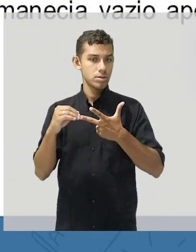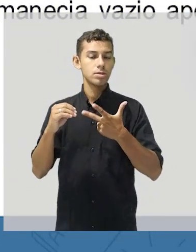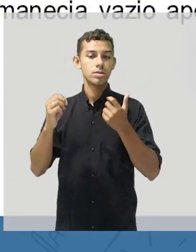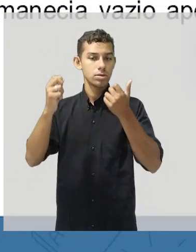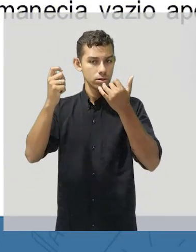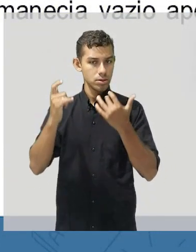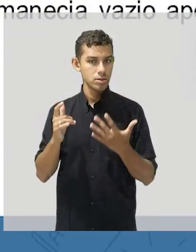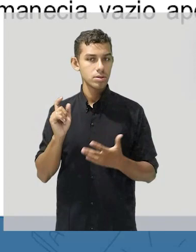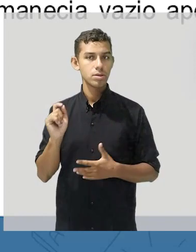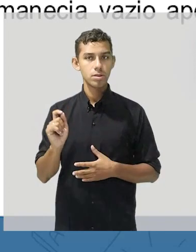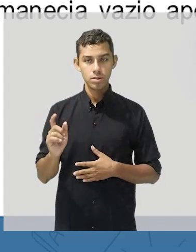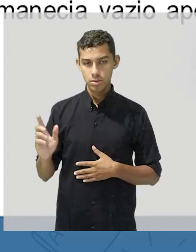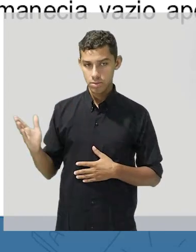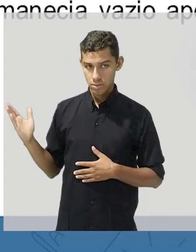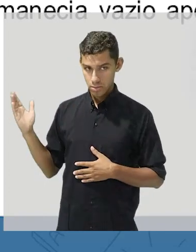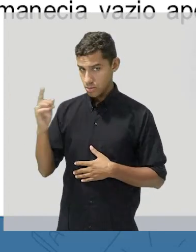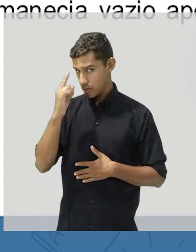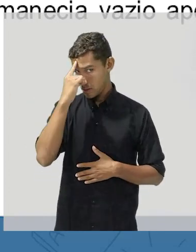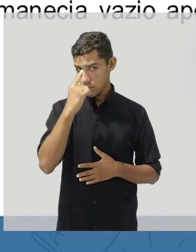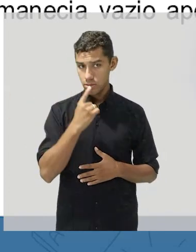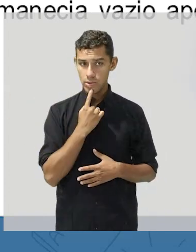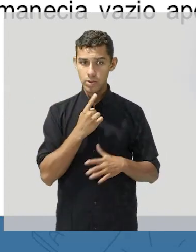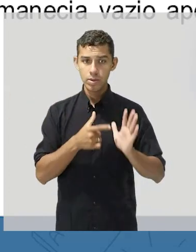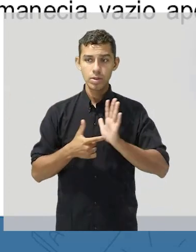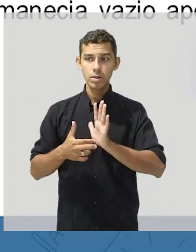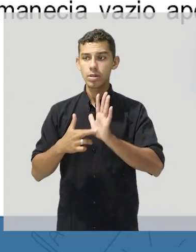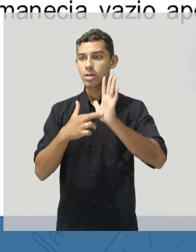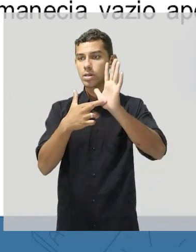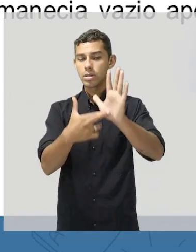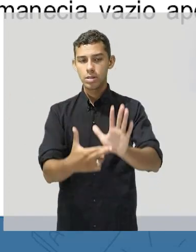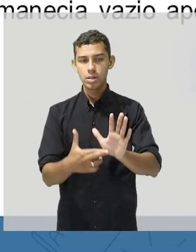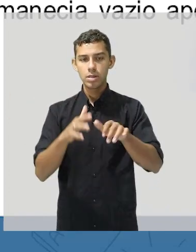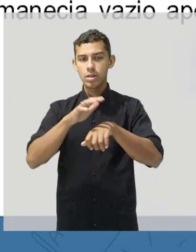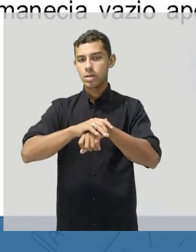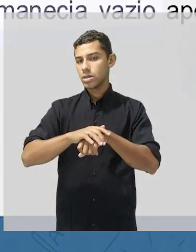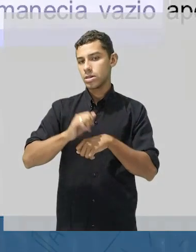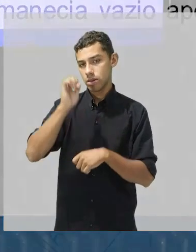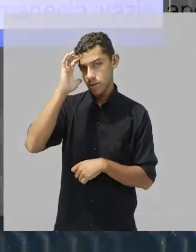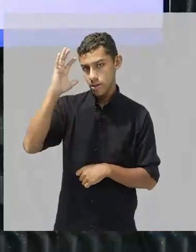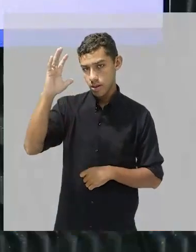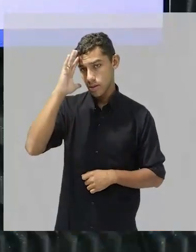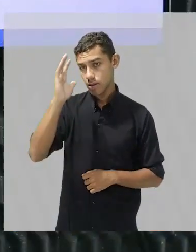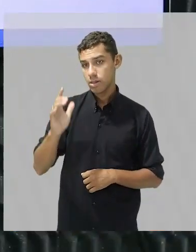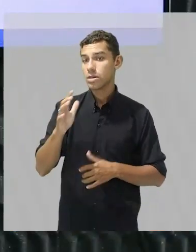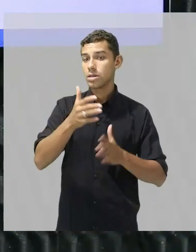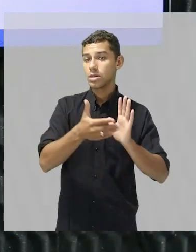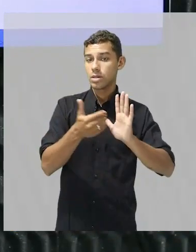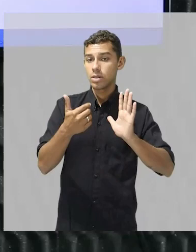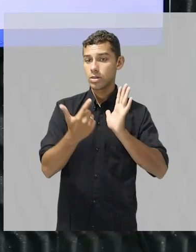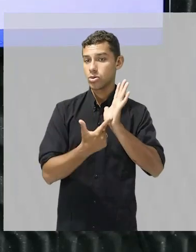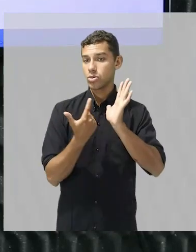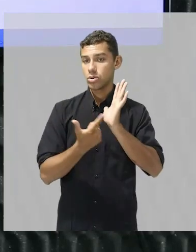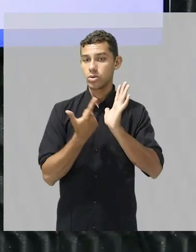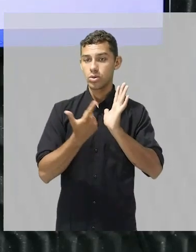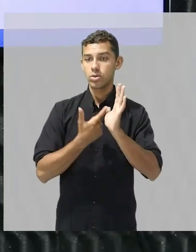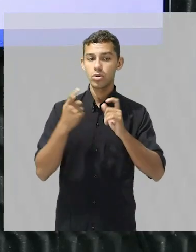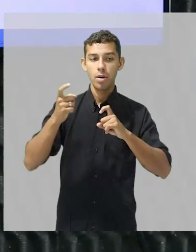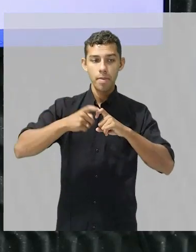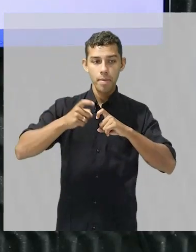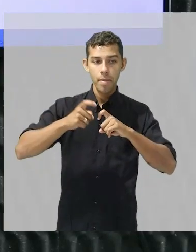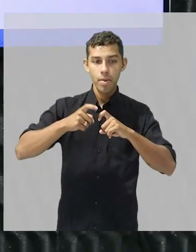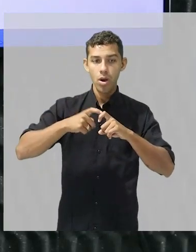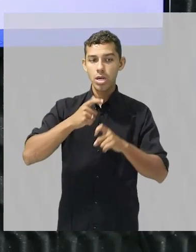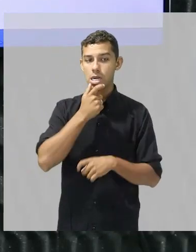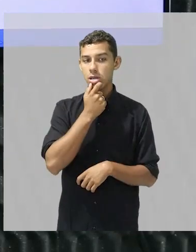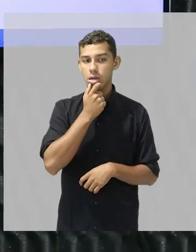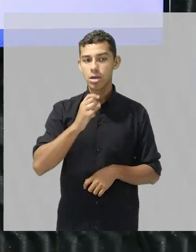diz o seguinte: a imagem representa uma ilustração retirada do livro de Monto Cordes, de autoria do médico inglês